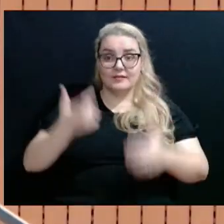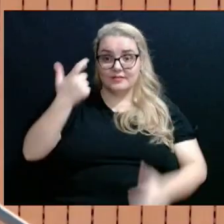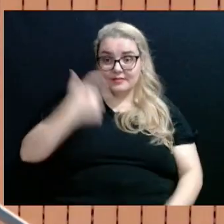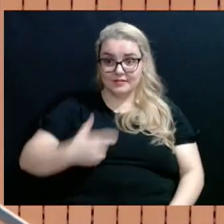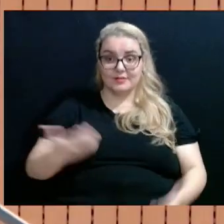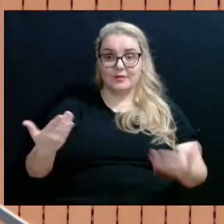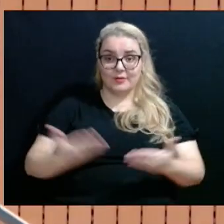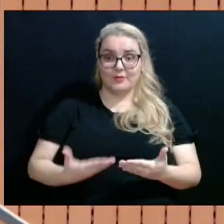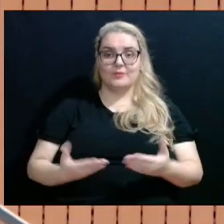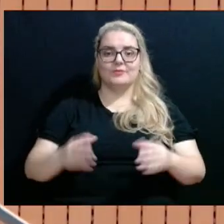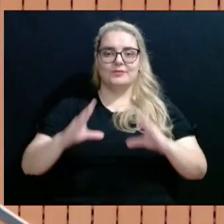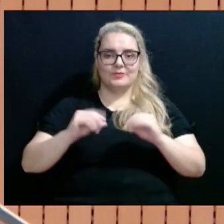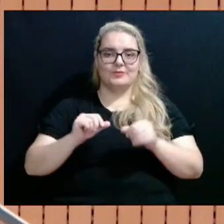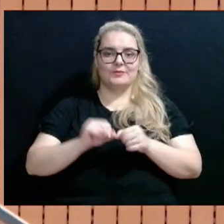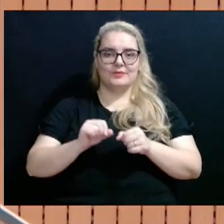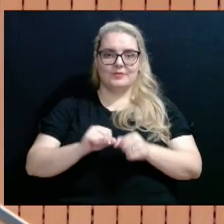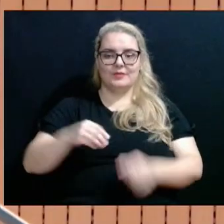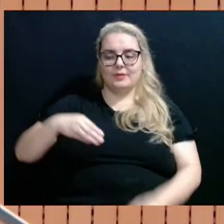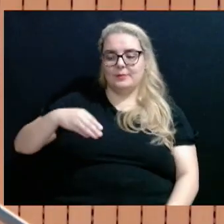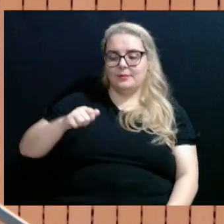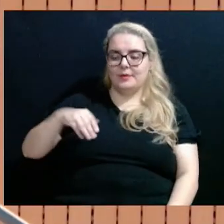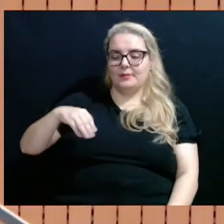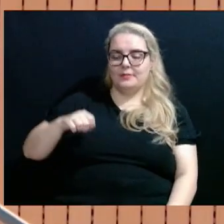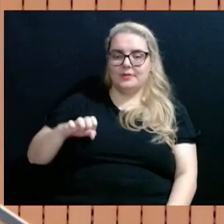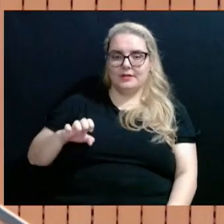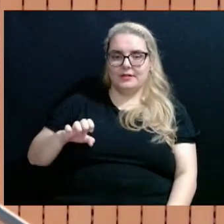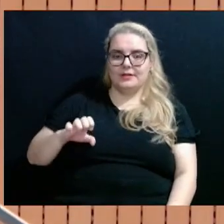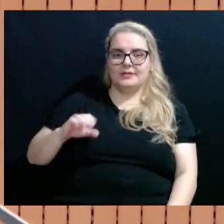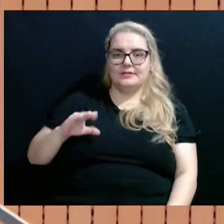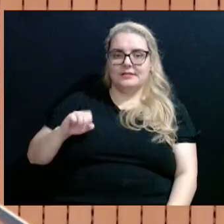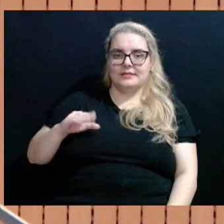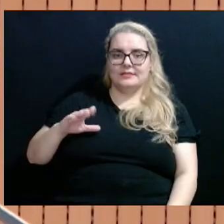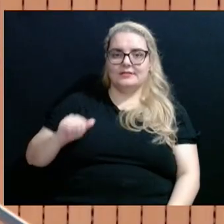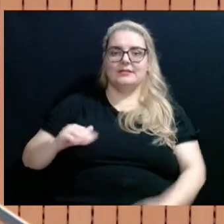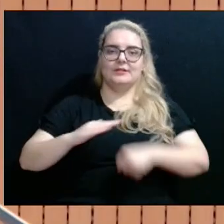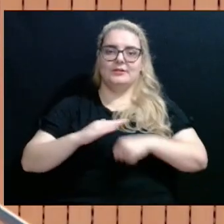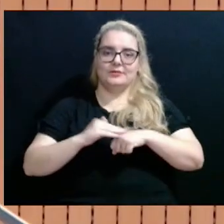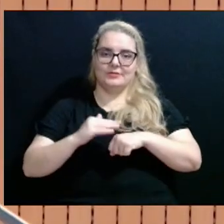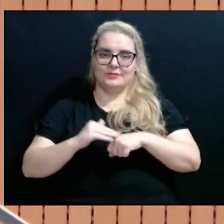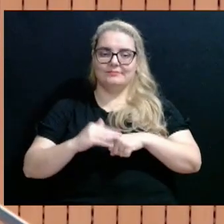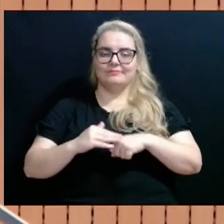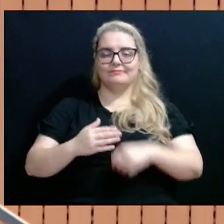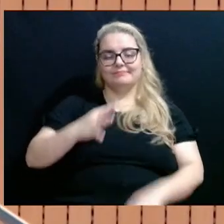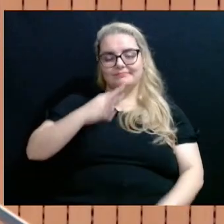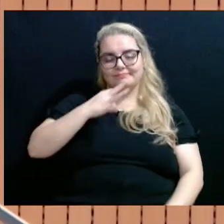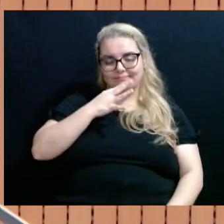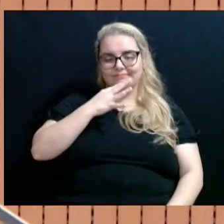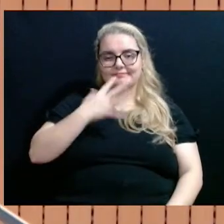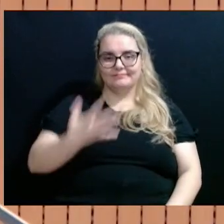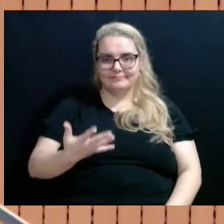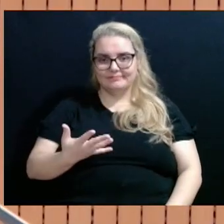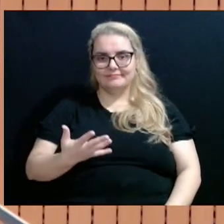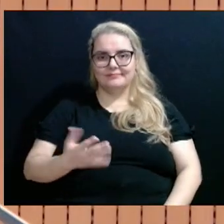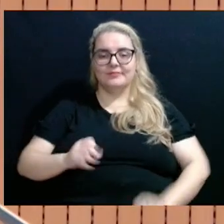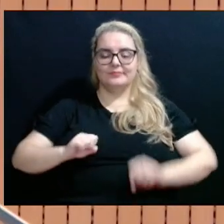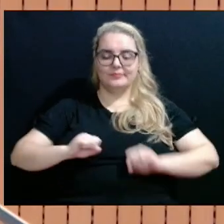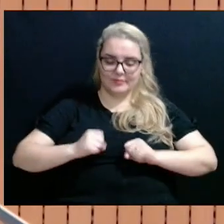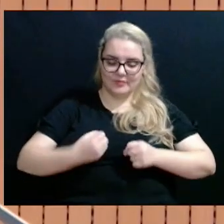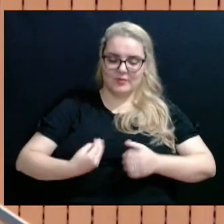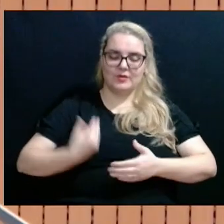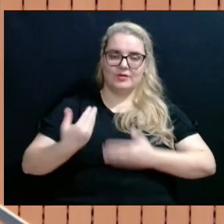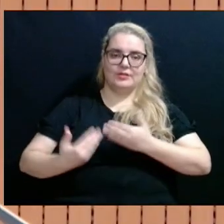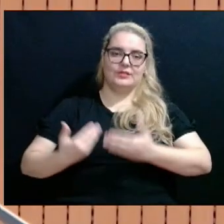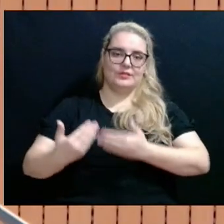fazê-la. Mamãe Cecília, como era carinhosamente conhecida, dedicou toda a sua vida